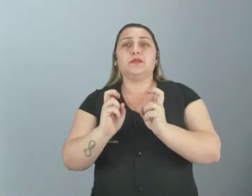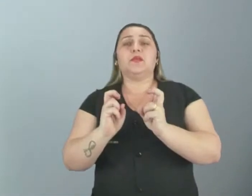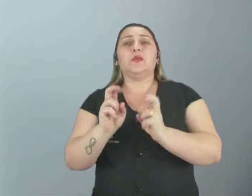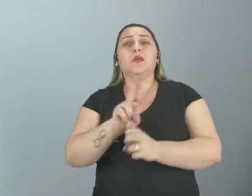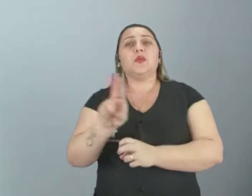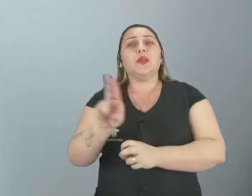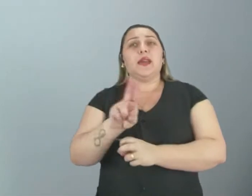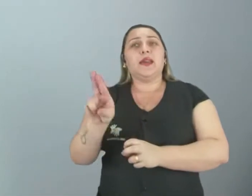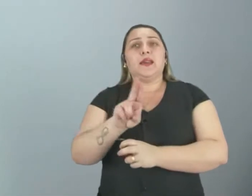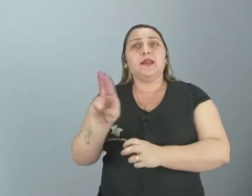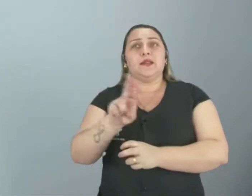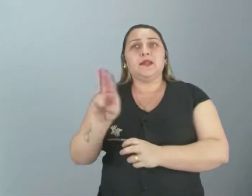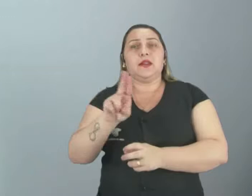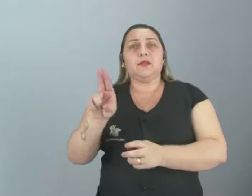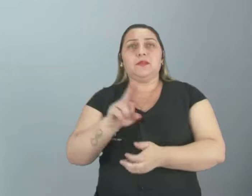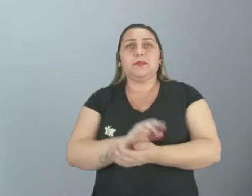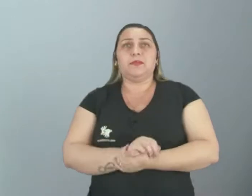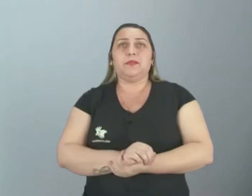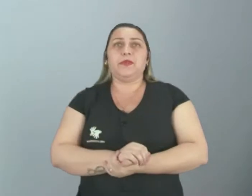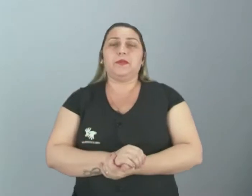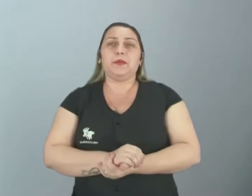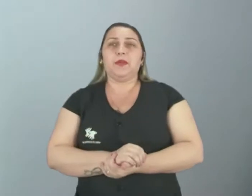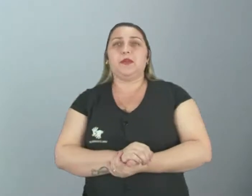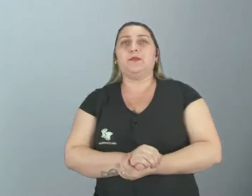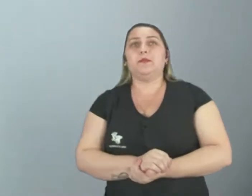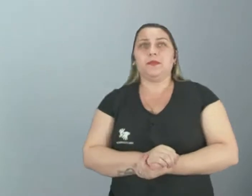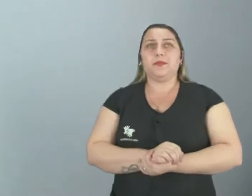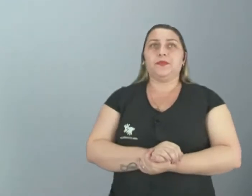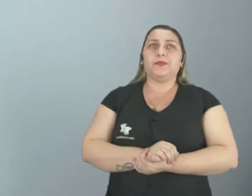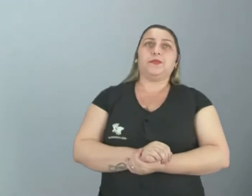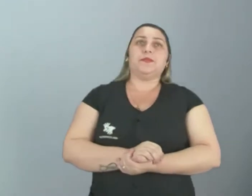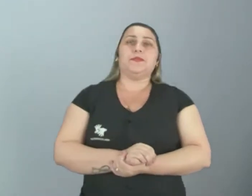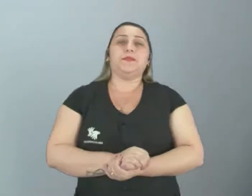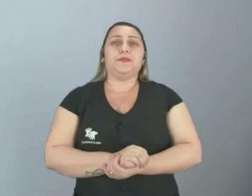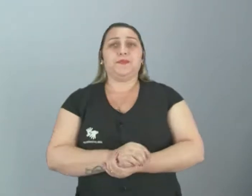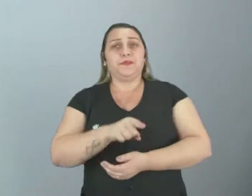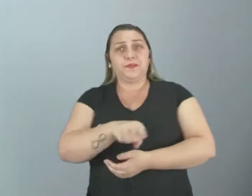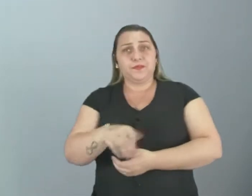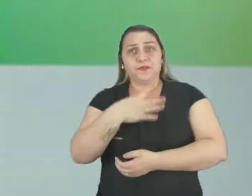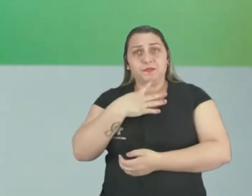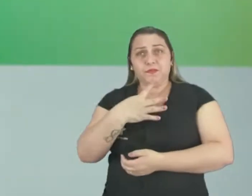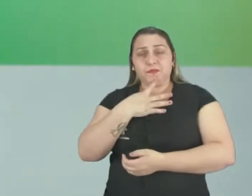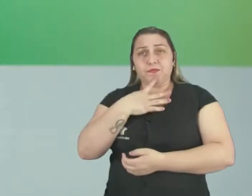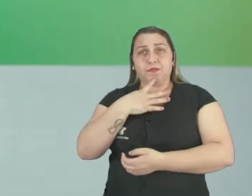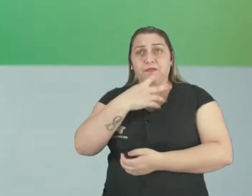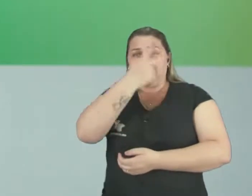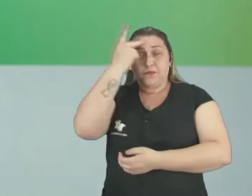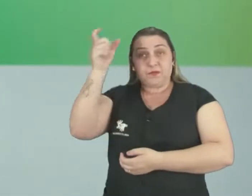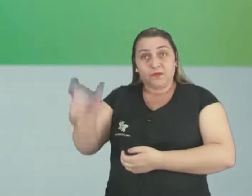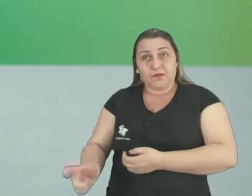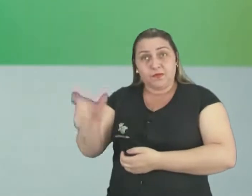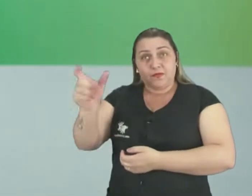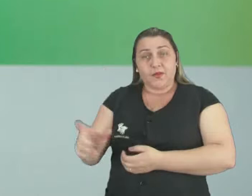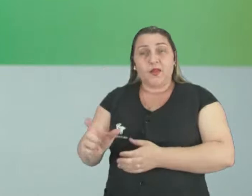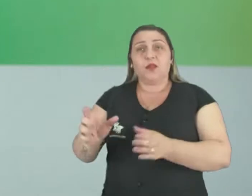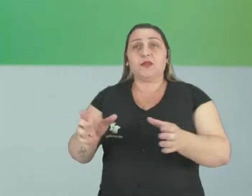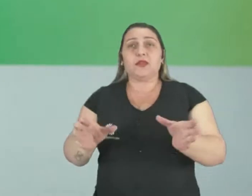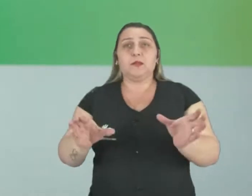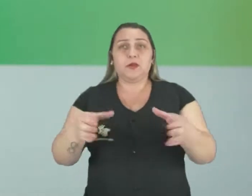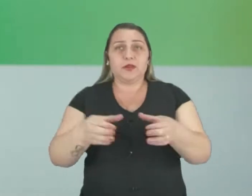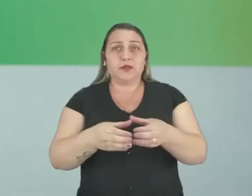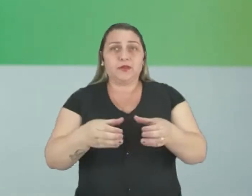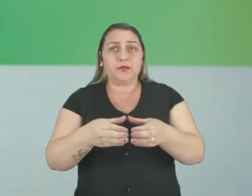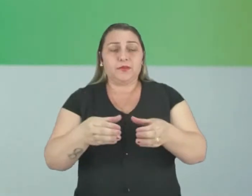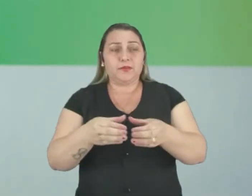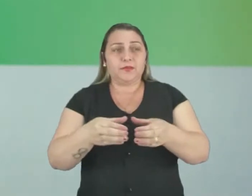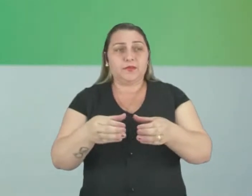do nome Maurício de Souza? Vamos para a segunda pergunta. Vocês conhecem os personagens da Turma da Mônica? Sabe